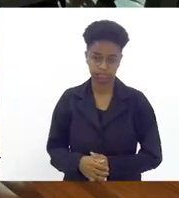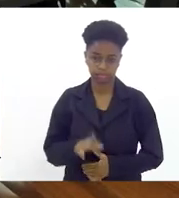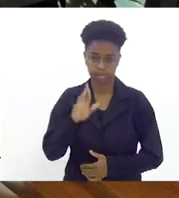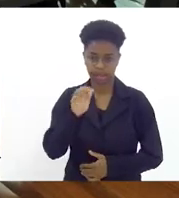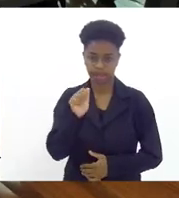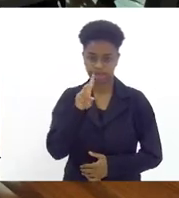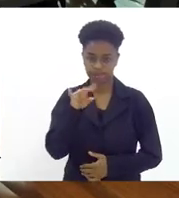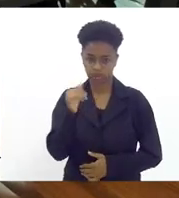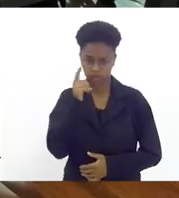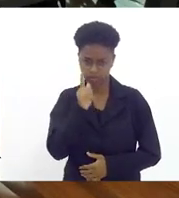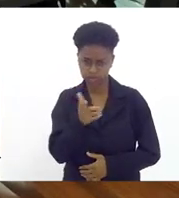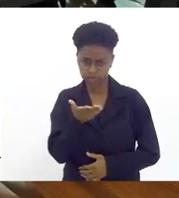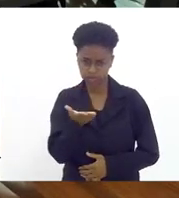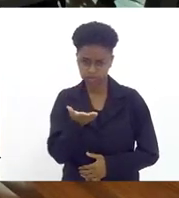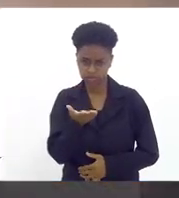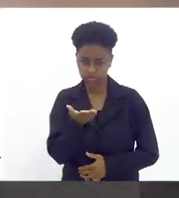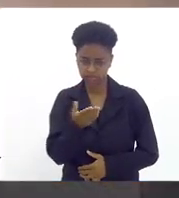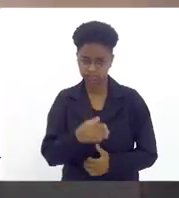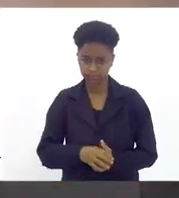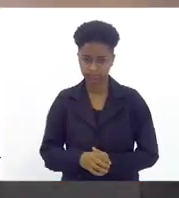Ravi?